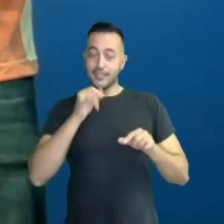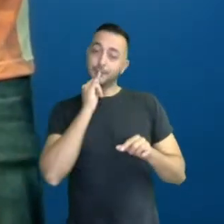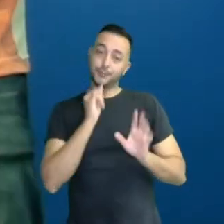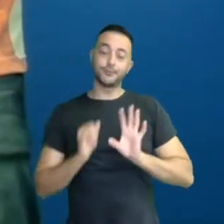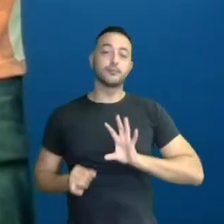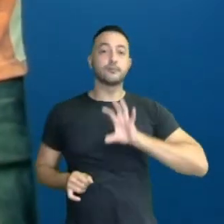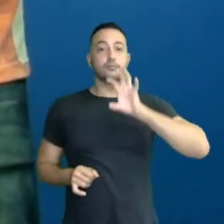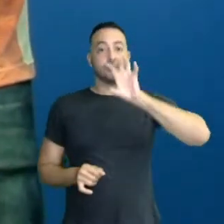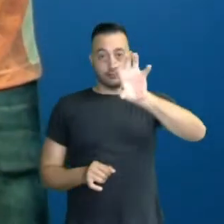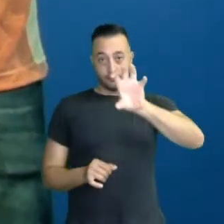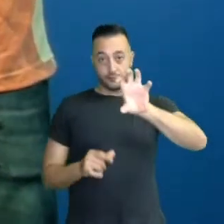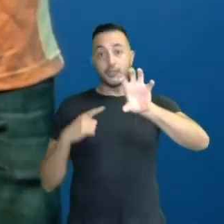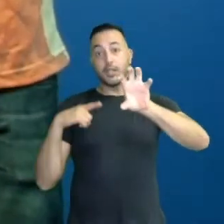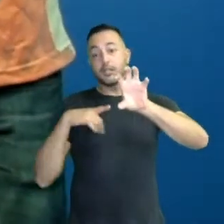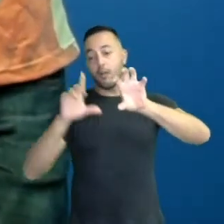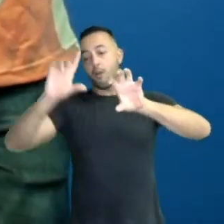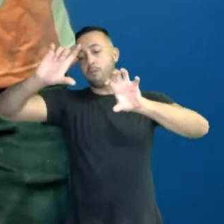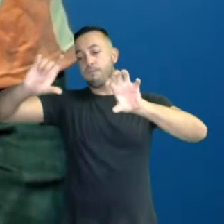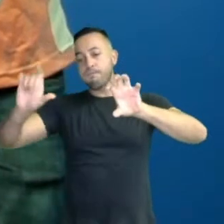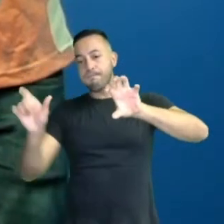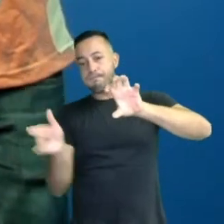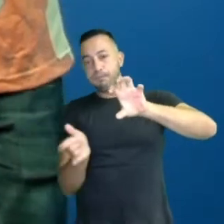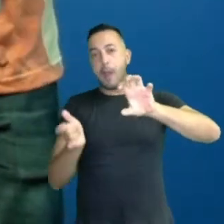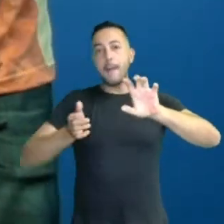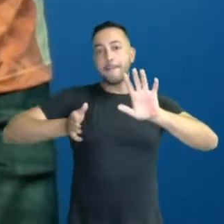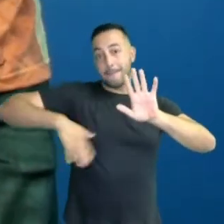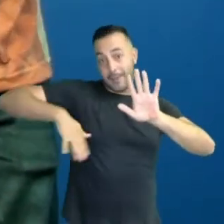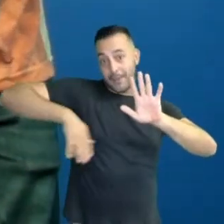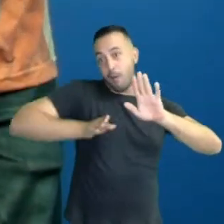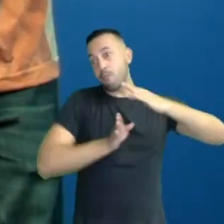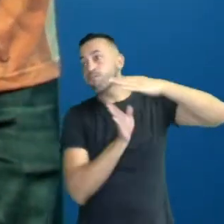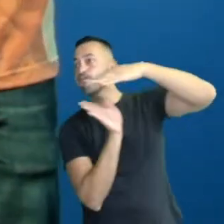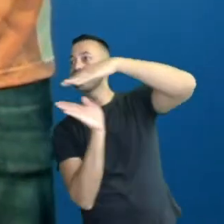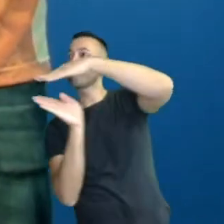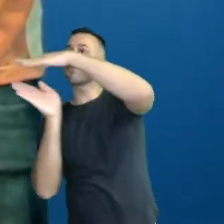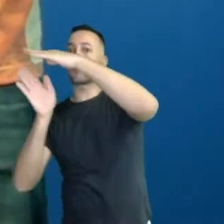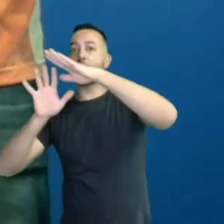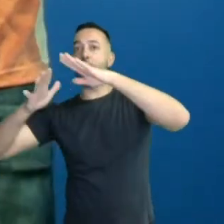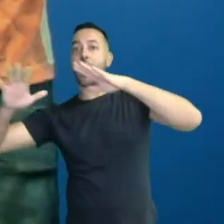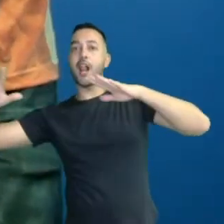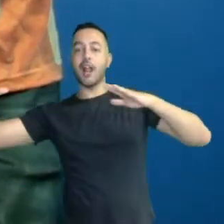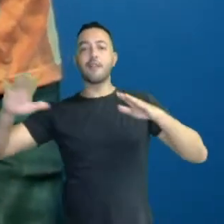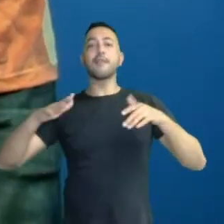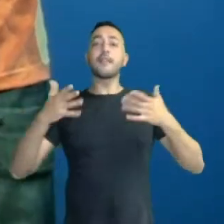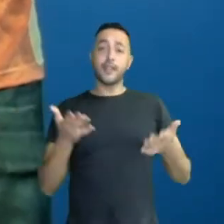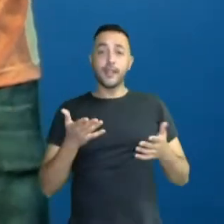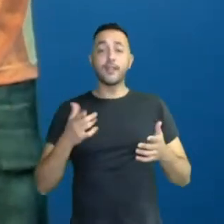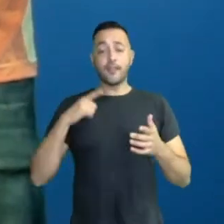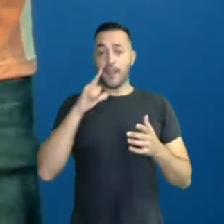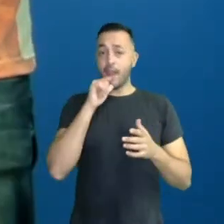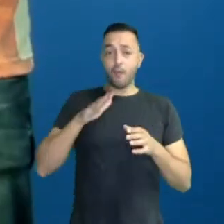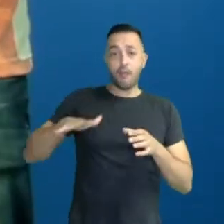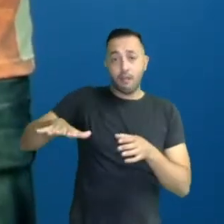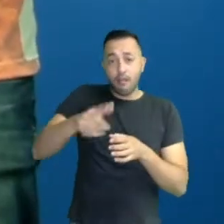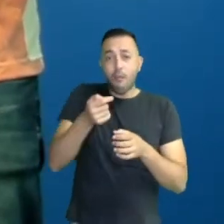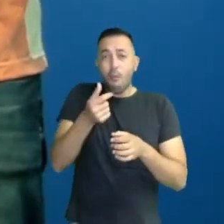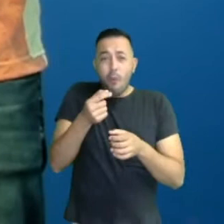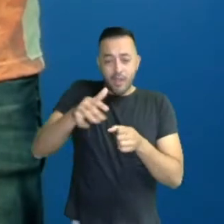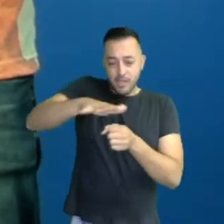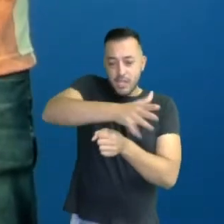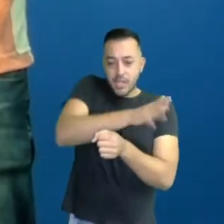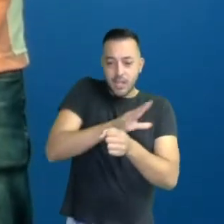continente. No continente tem um braço de mar que vai para dentro do mar. Essa região, cercada por águas, quase uma